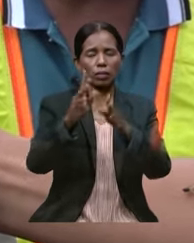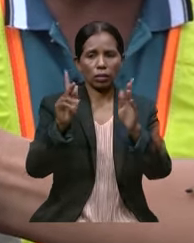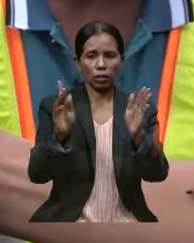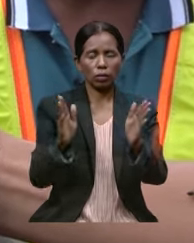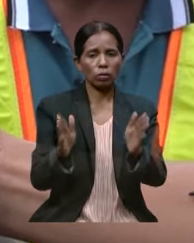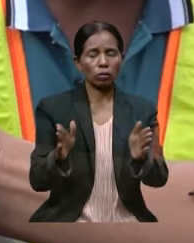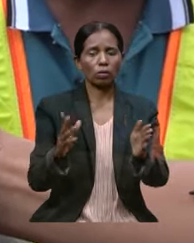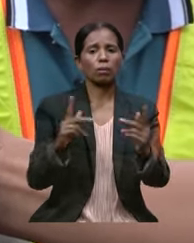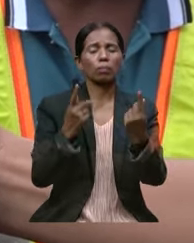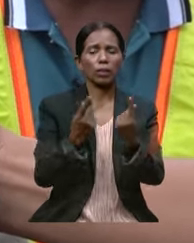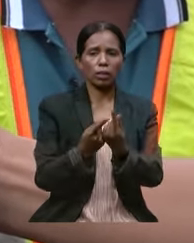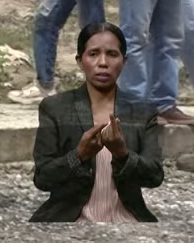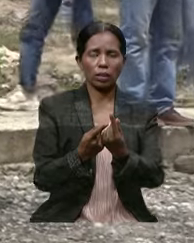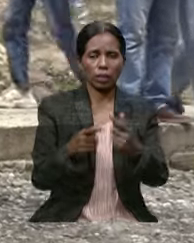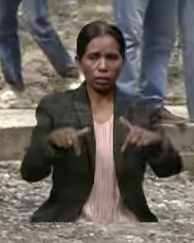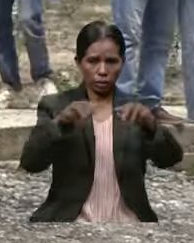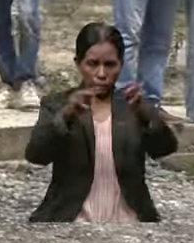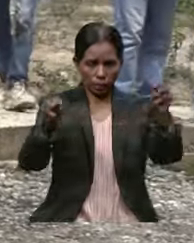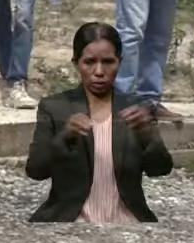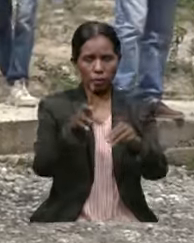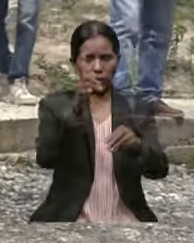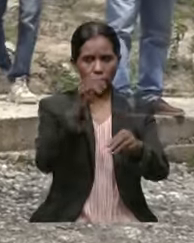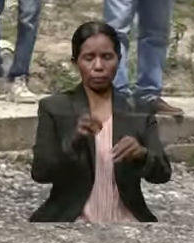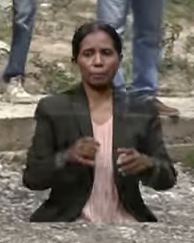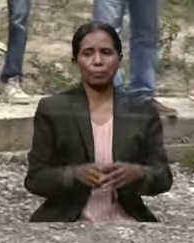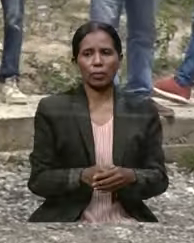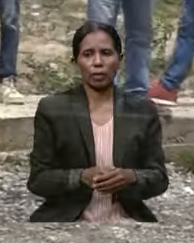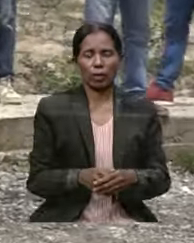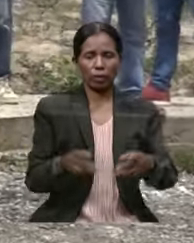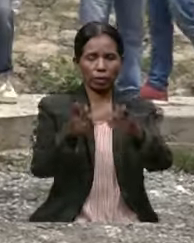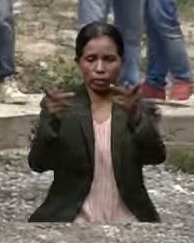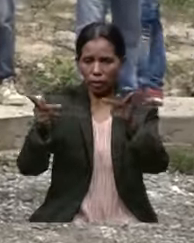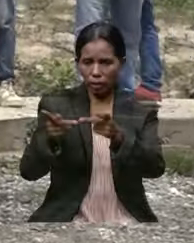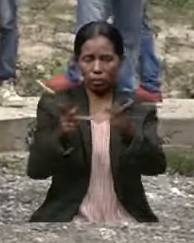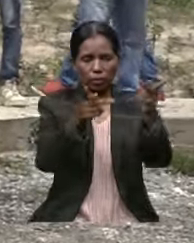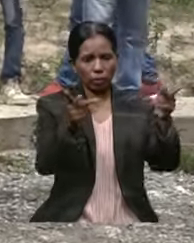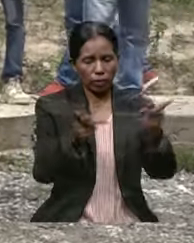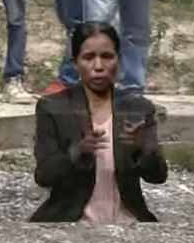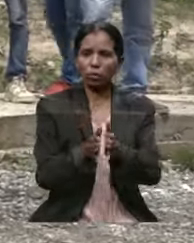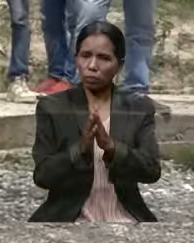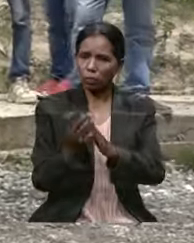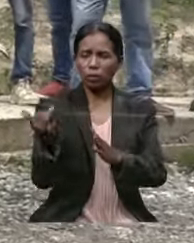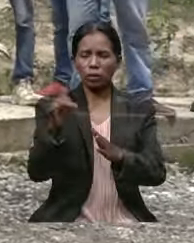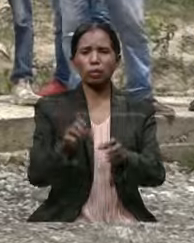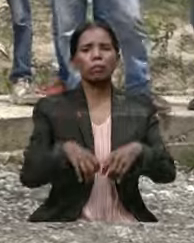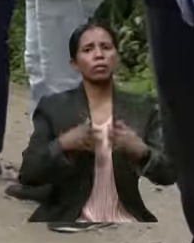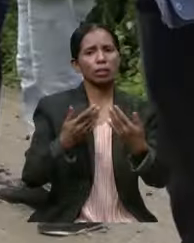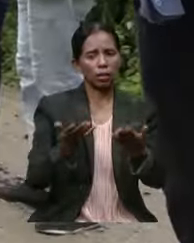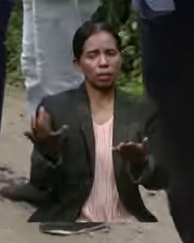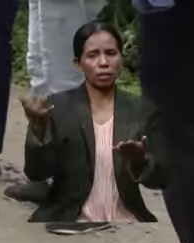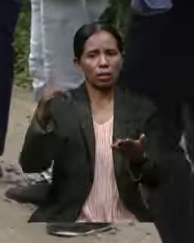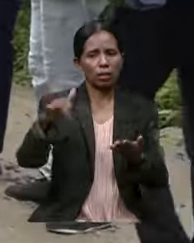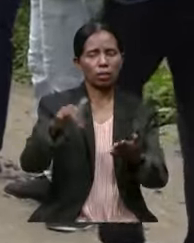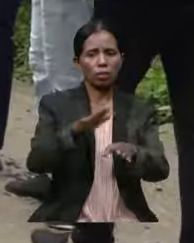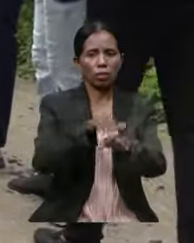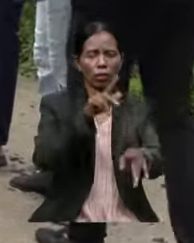sira, ia municipio ida ne, lokasi por lokasi. Khusus sila para oinsa maka sila bele rekruta